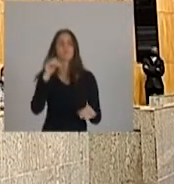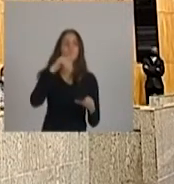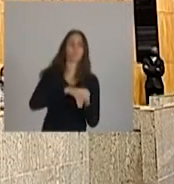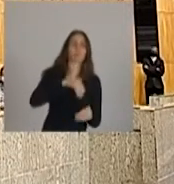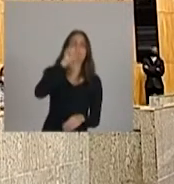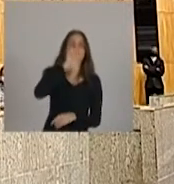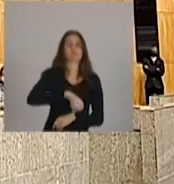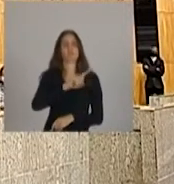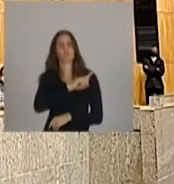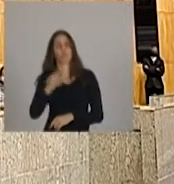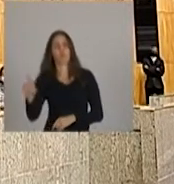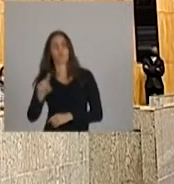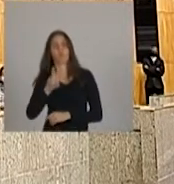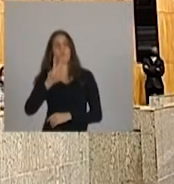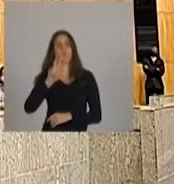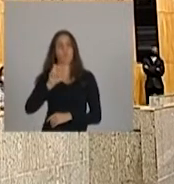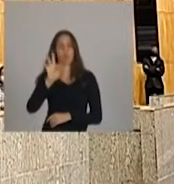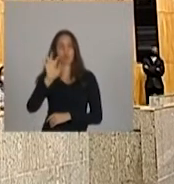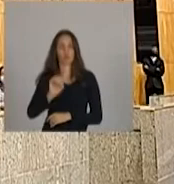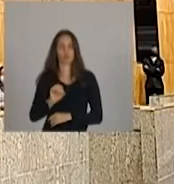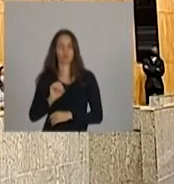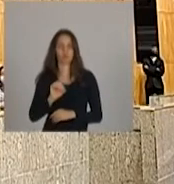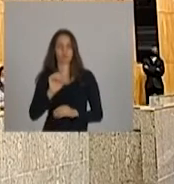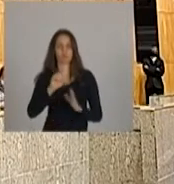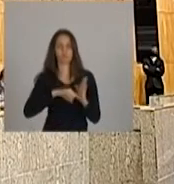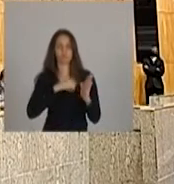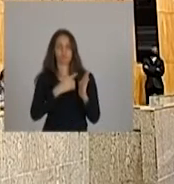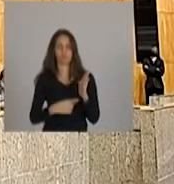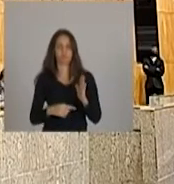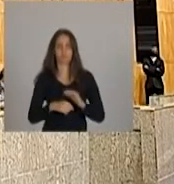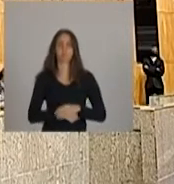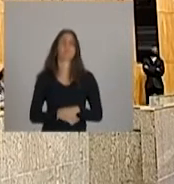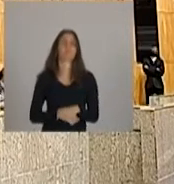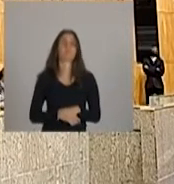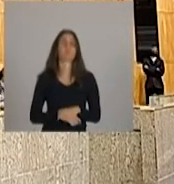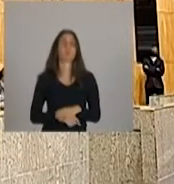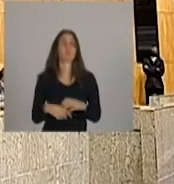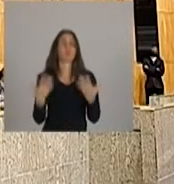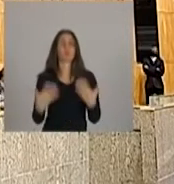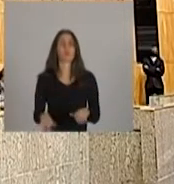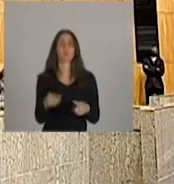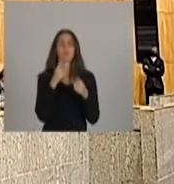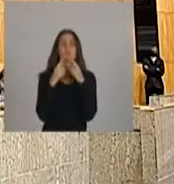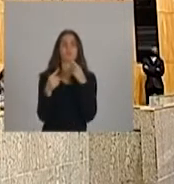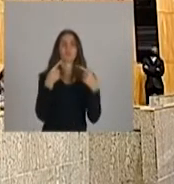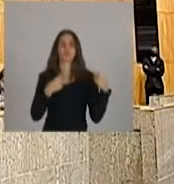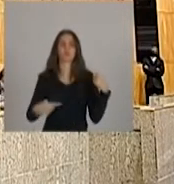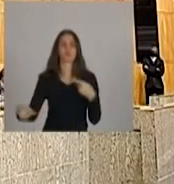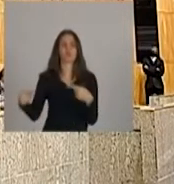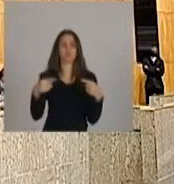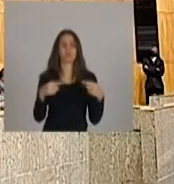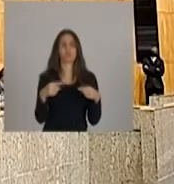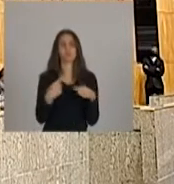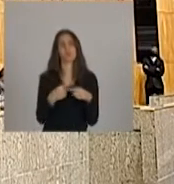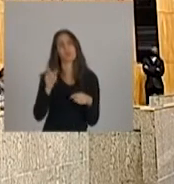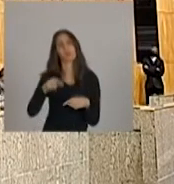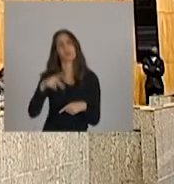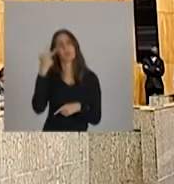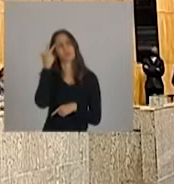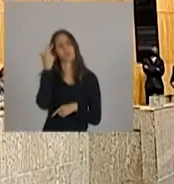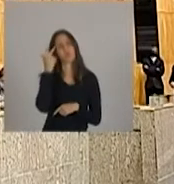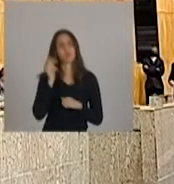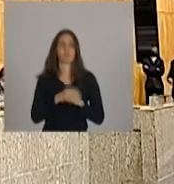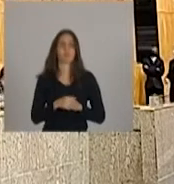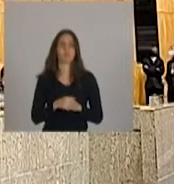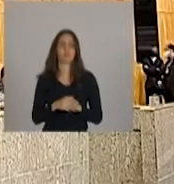vetos. O que tem acontecido, e aí assim eu não quero entrar nessa polêmica, que isso é normal do parlamento, é de